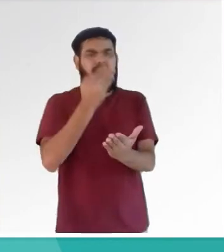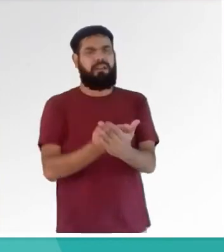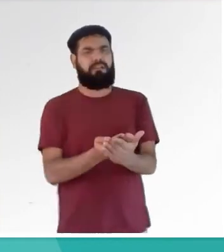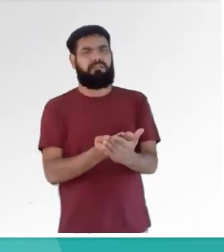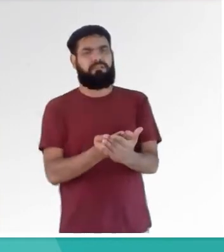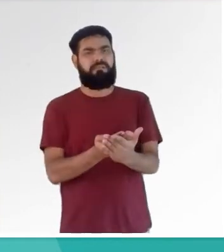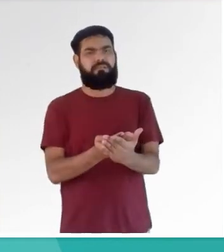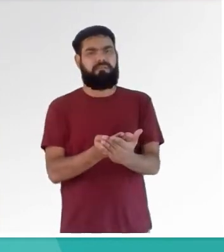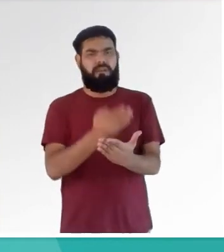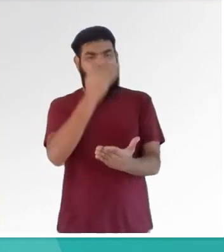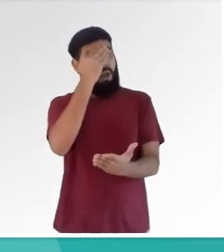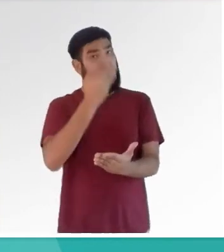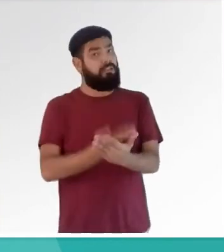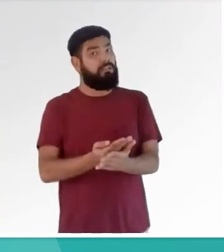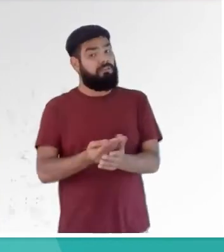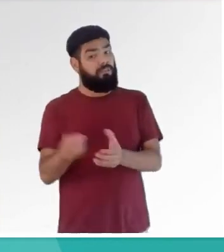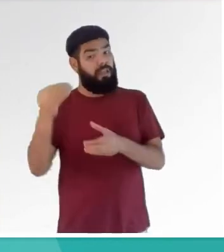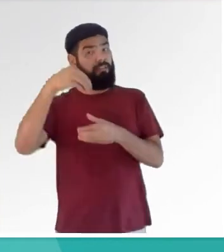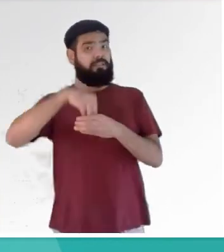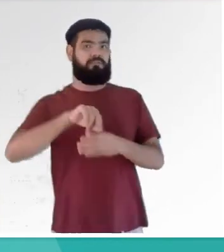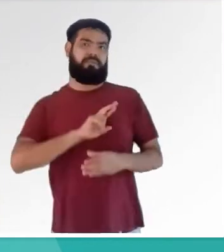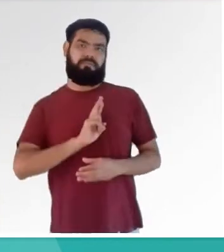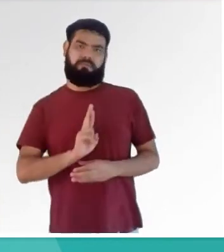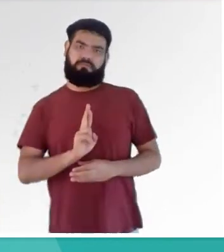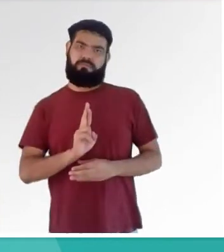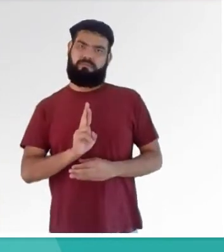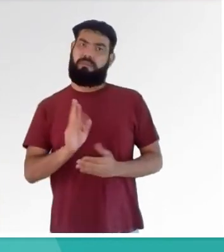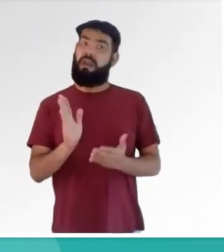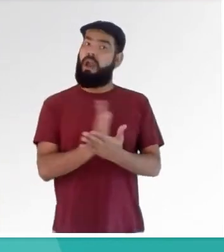religião. Algumas são dogmas, né?